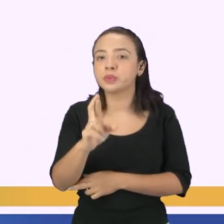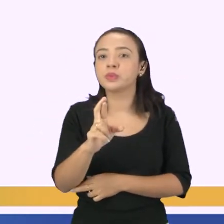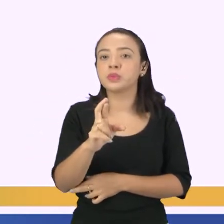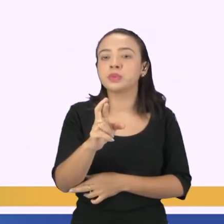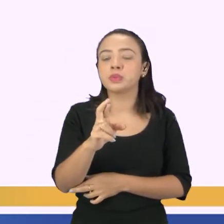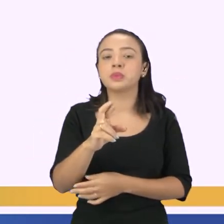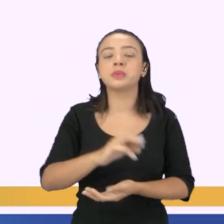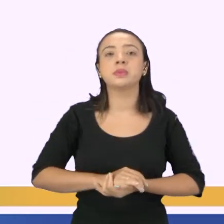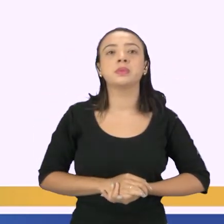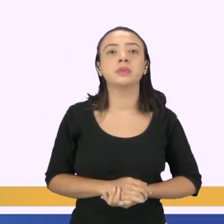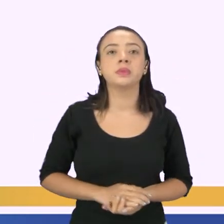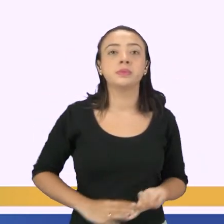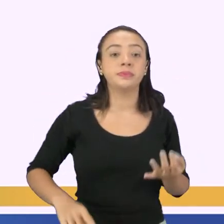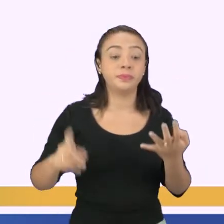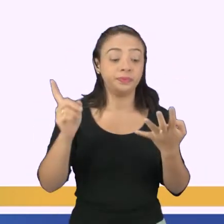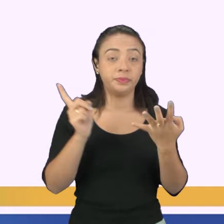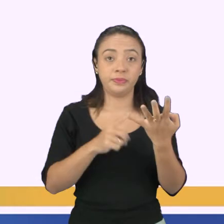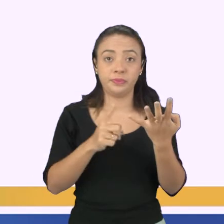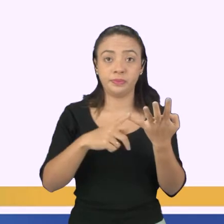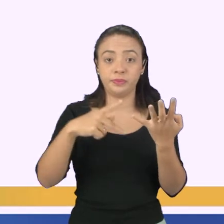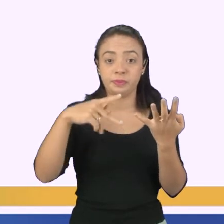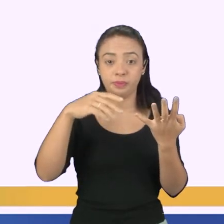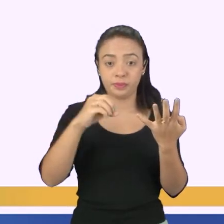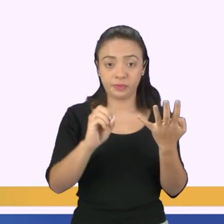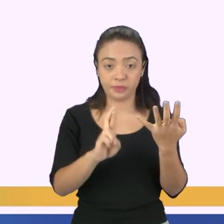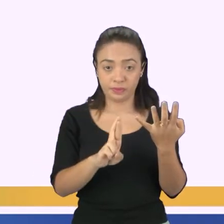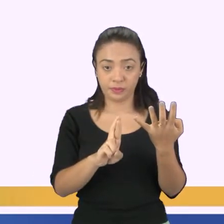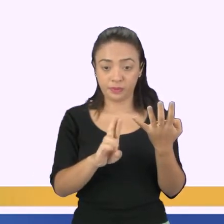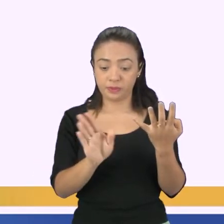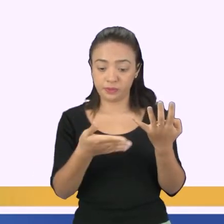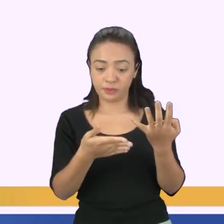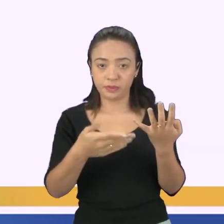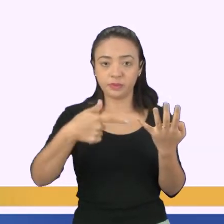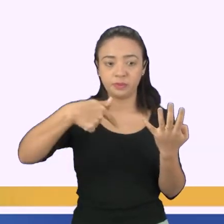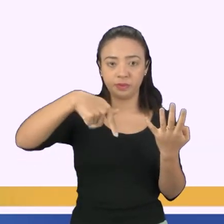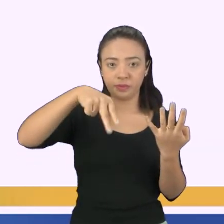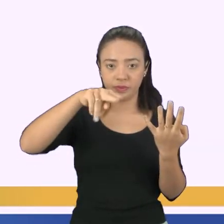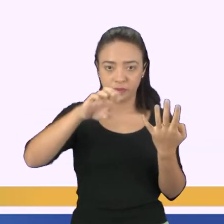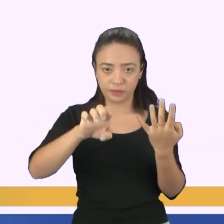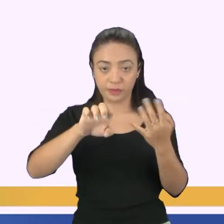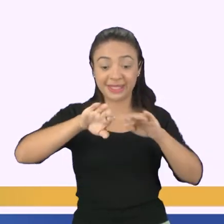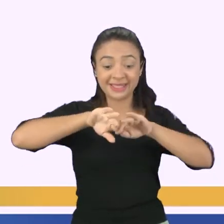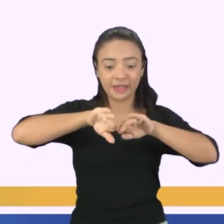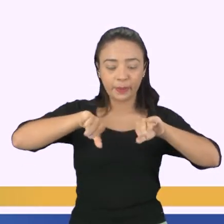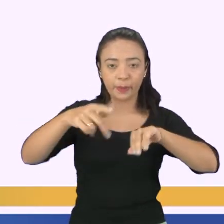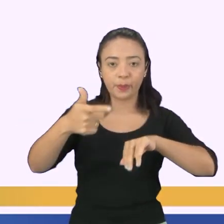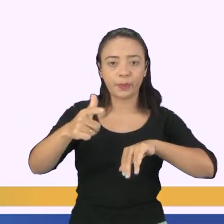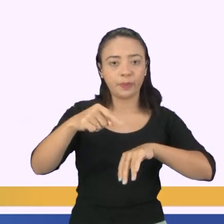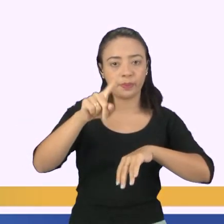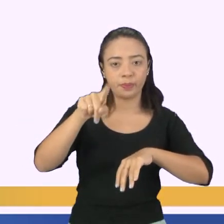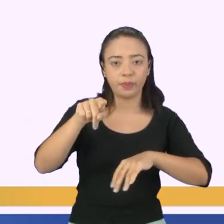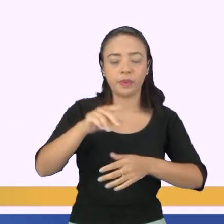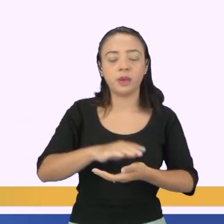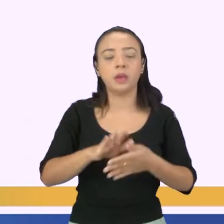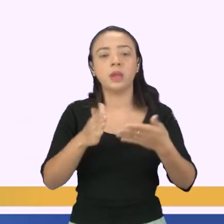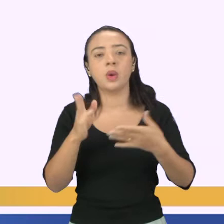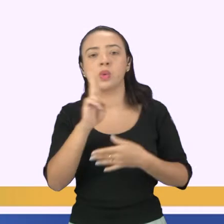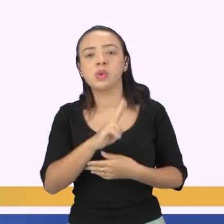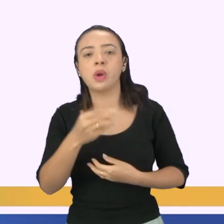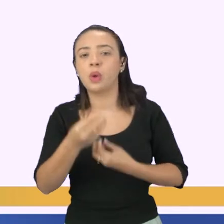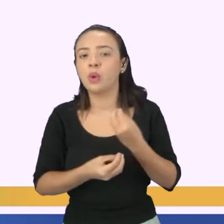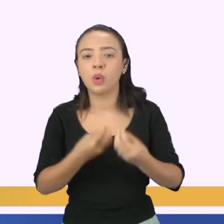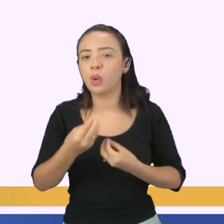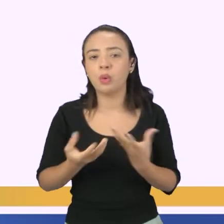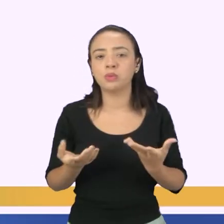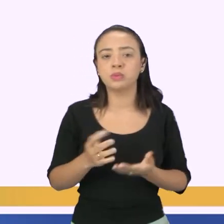pergunta, tá? E o último porquê aí, ó, ele é separado, sem acento. Como é que eu uso esse porquê